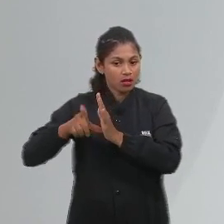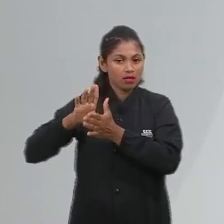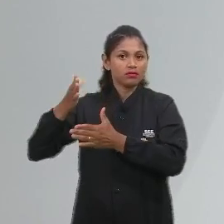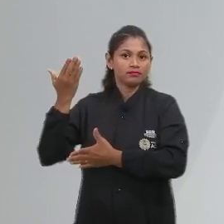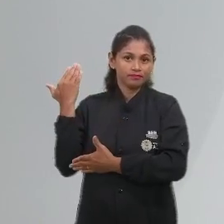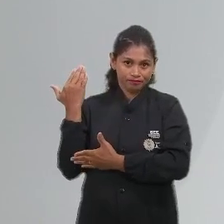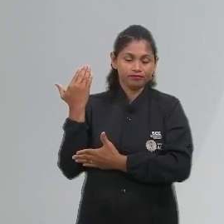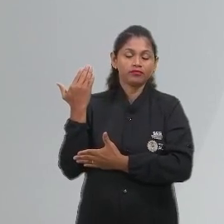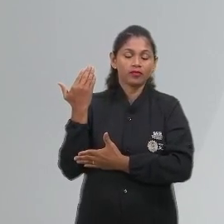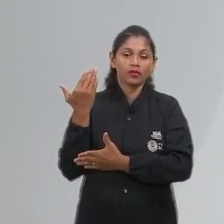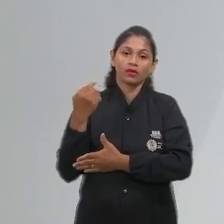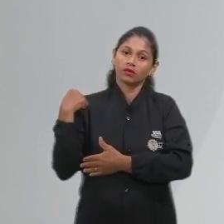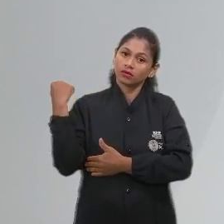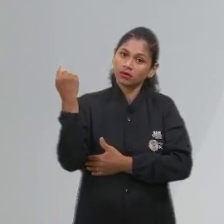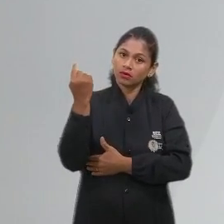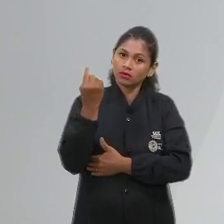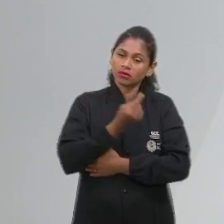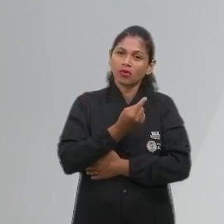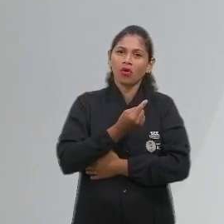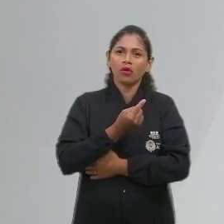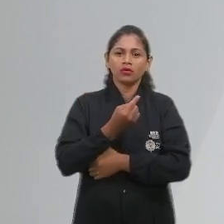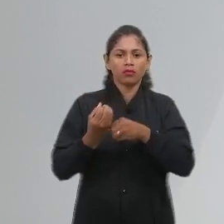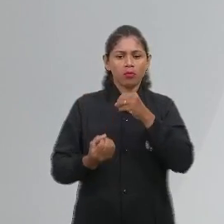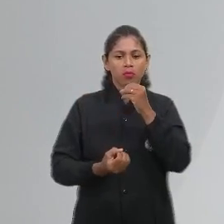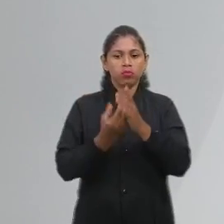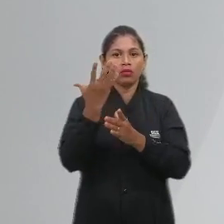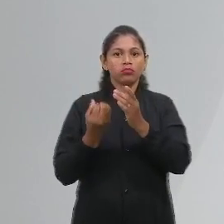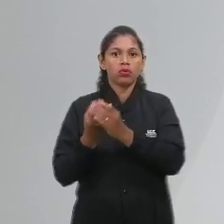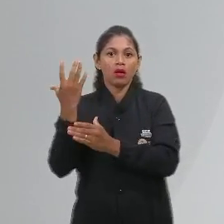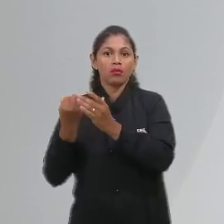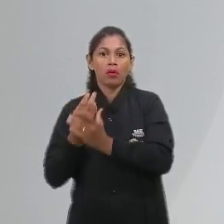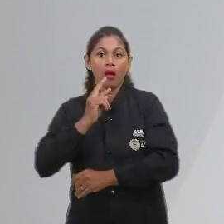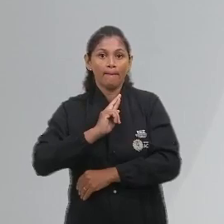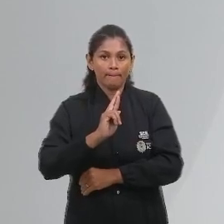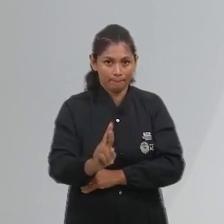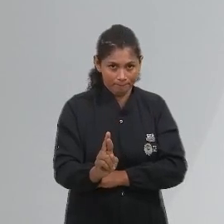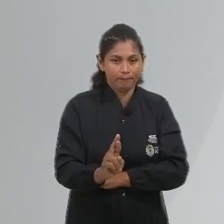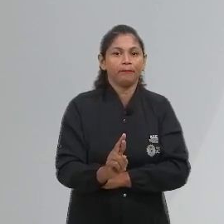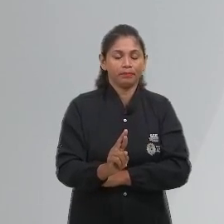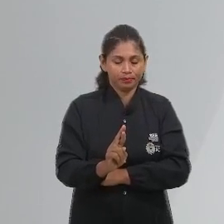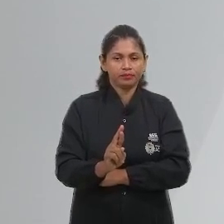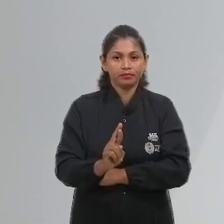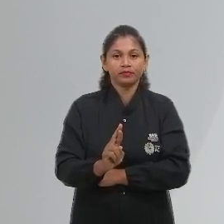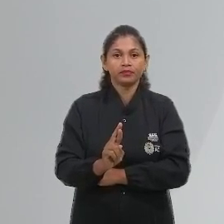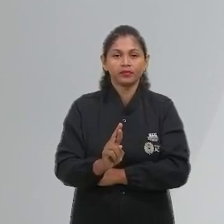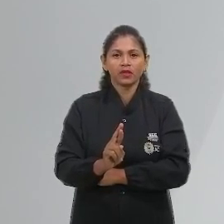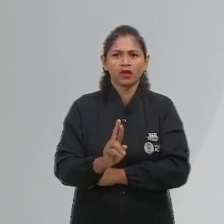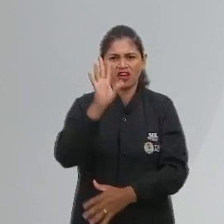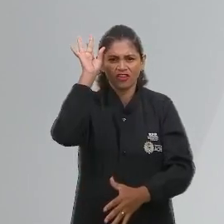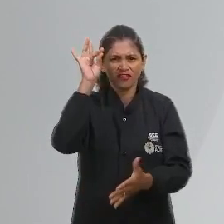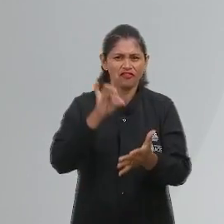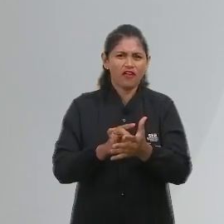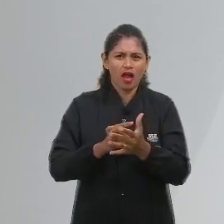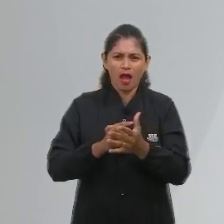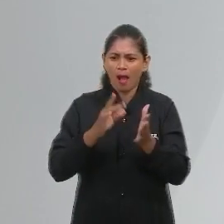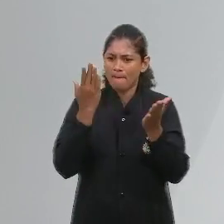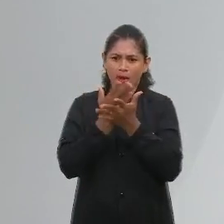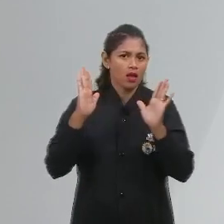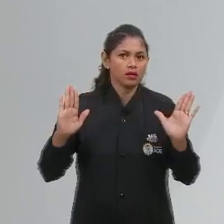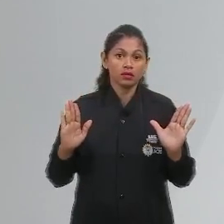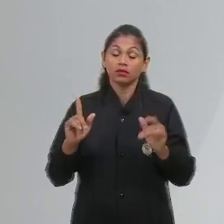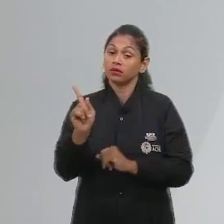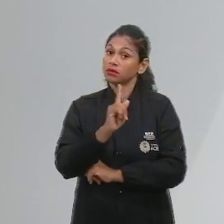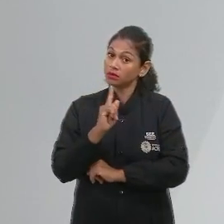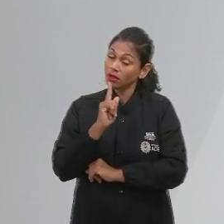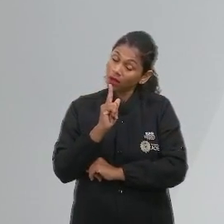formular respostas. Não respostas definitivas, mas respostas temporárias, que serão investigadas.